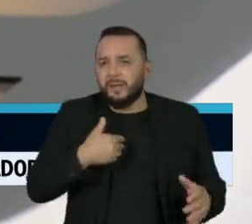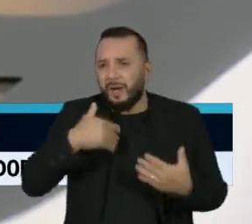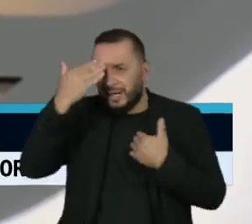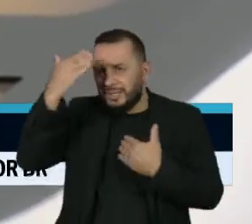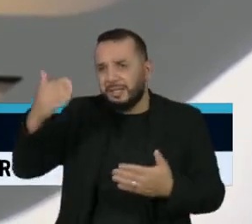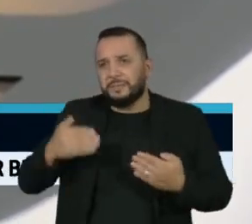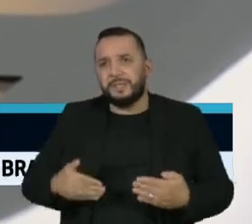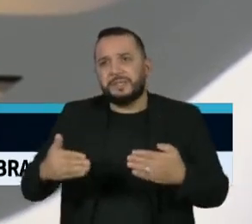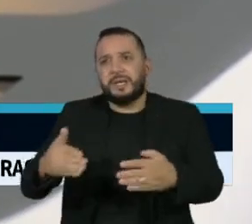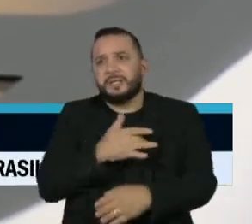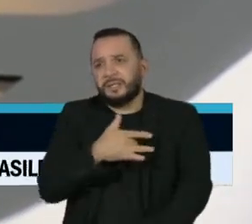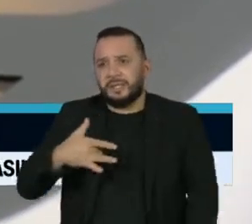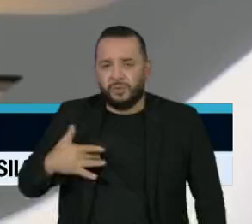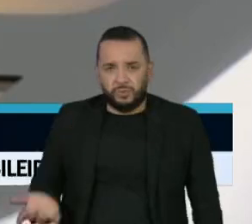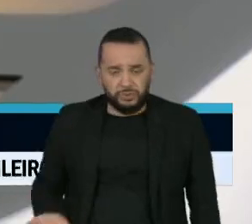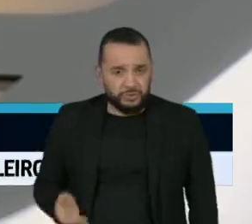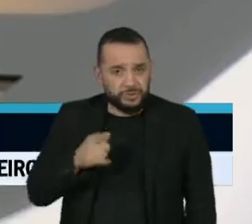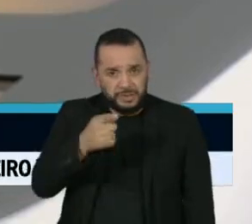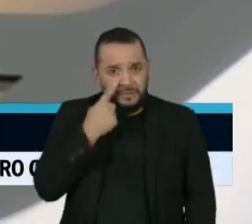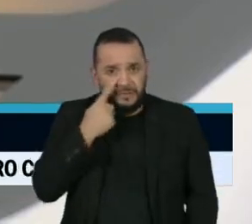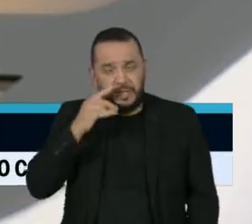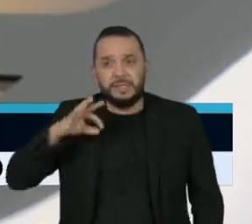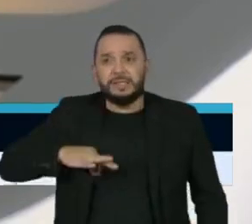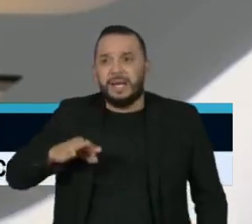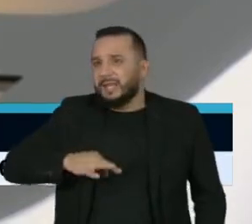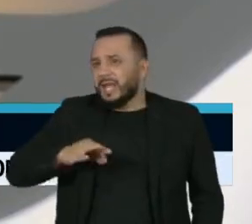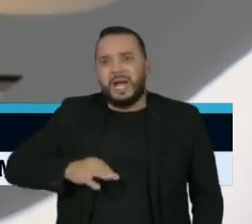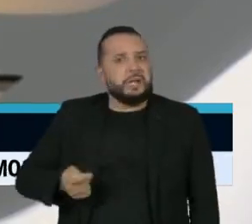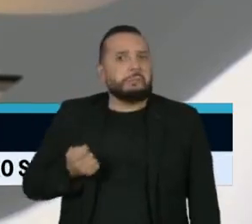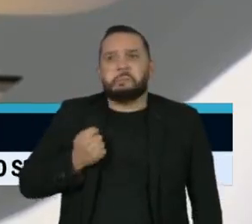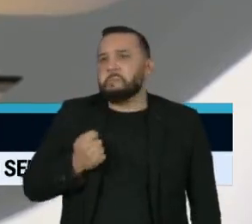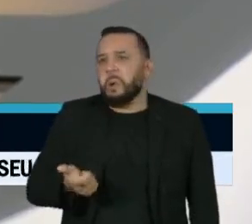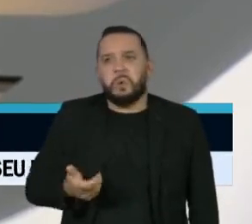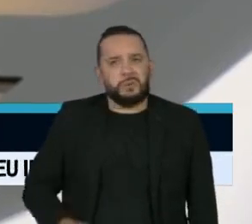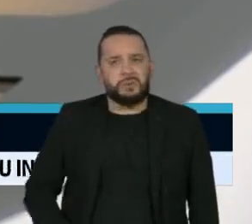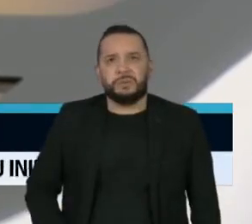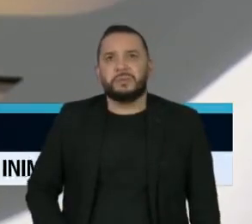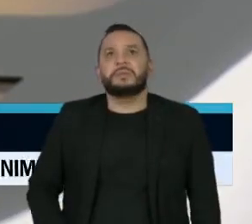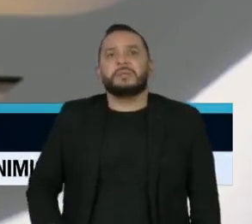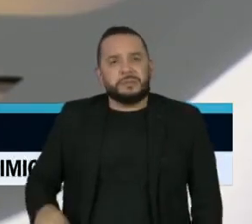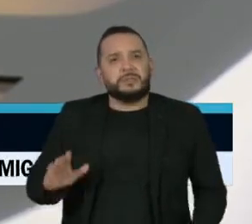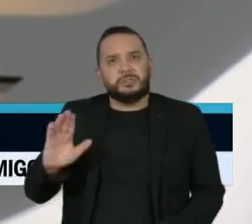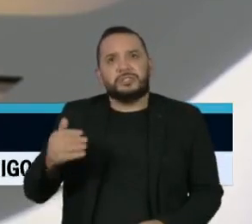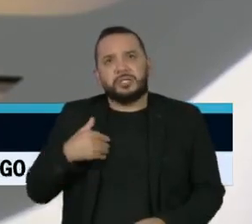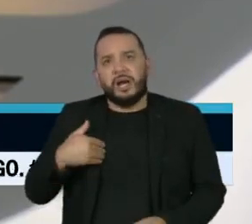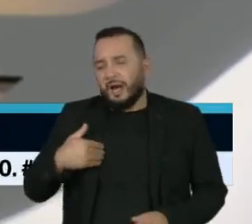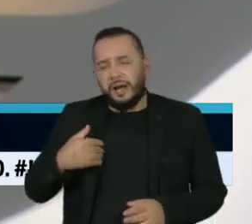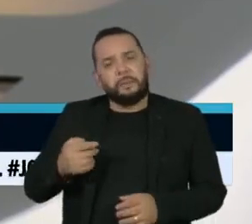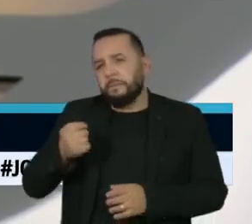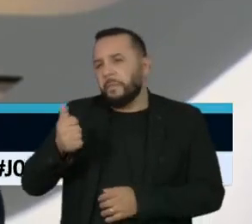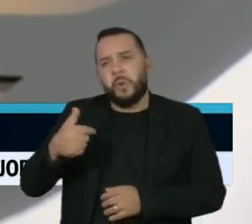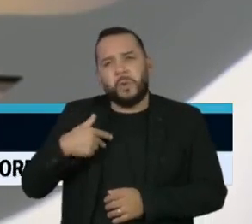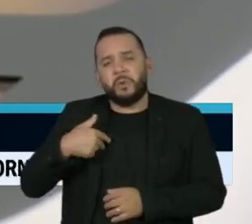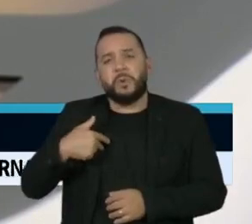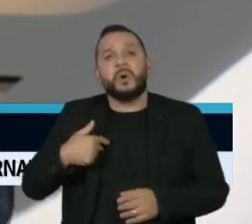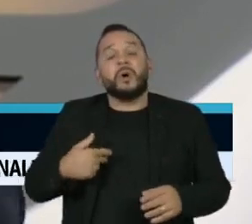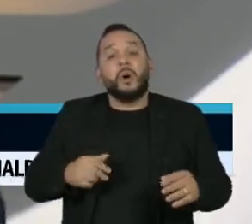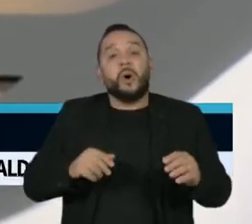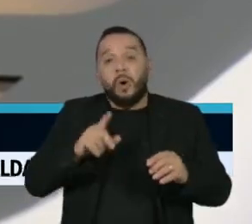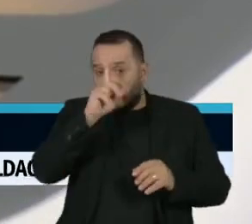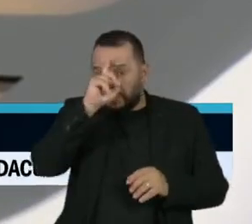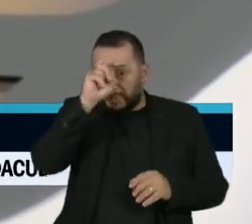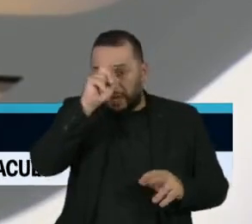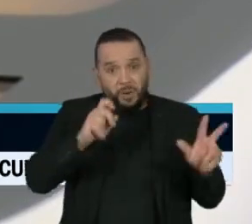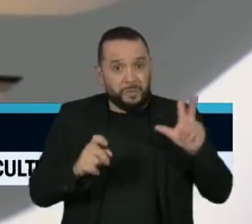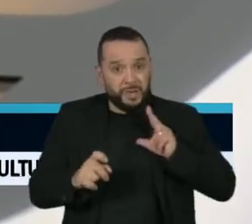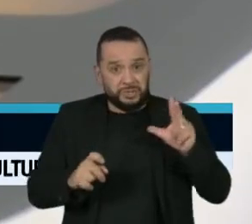da Saúde. Se você for fazer uma média salarial, é muito baixo, abaixo dos hospitais privados, na maior parte das funções